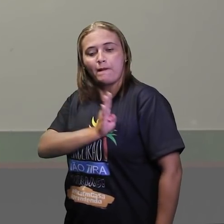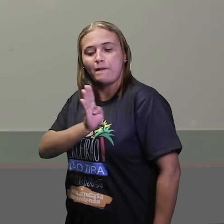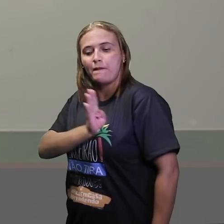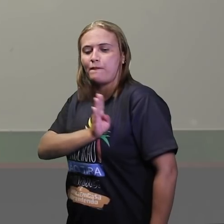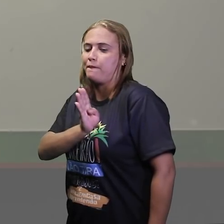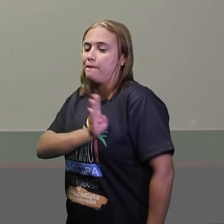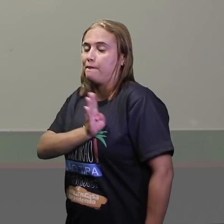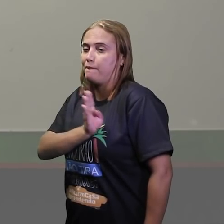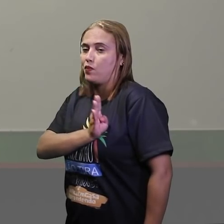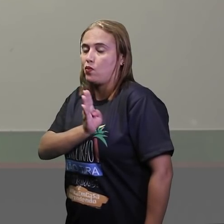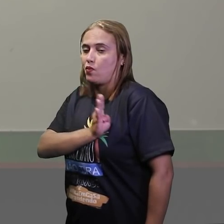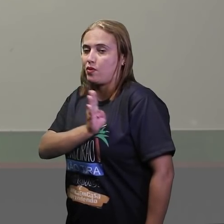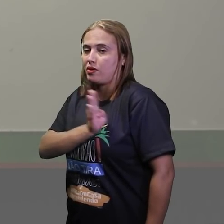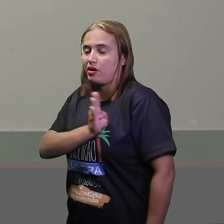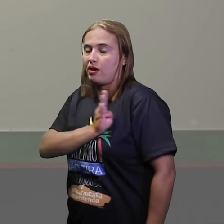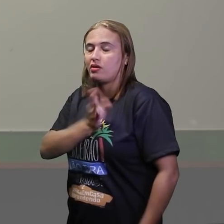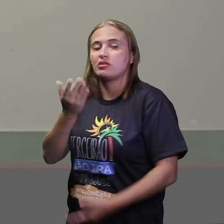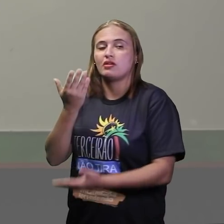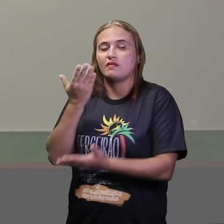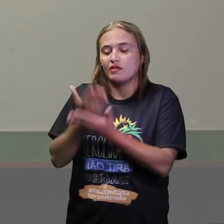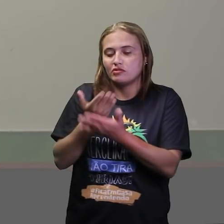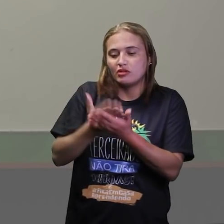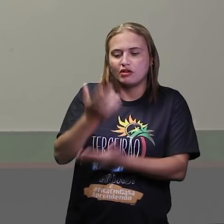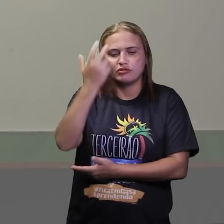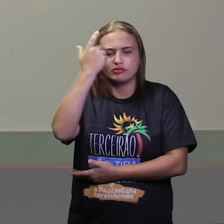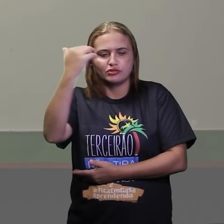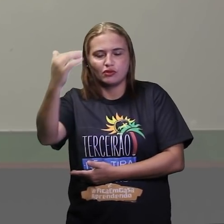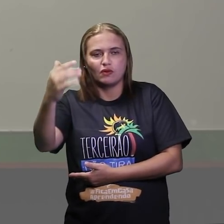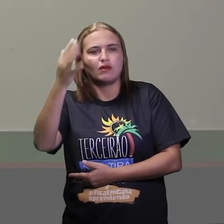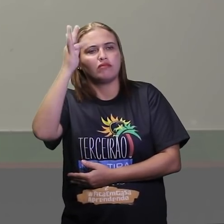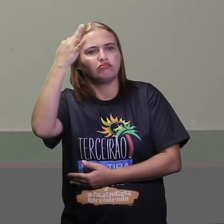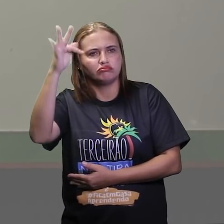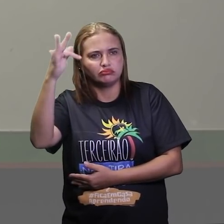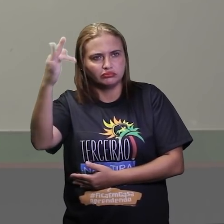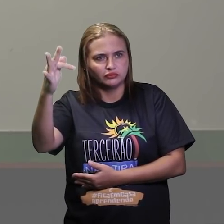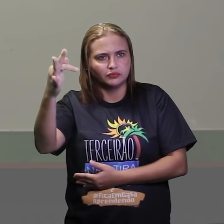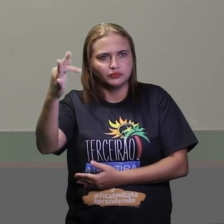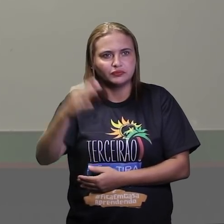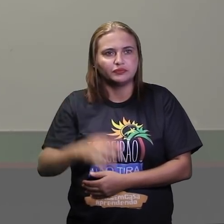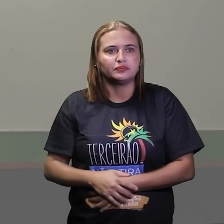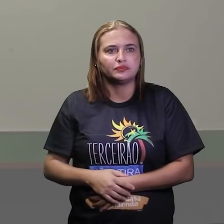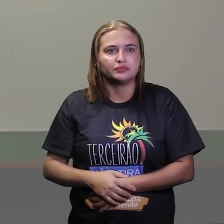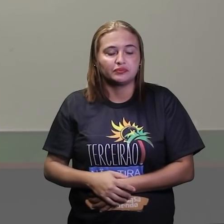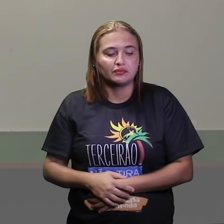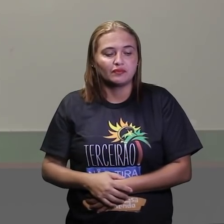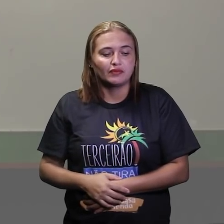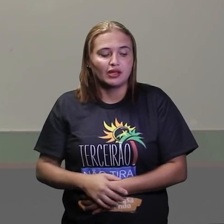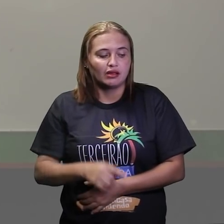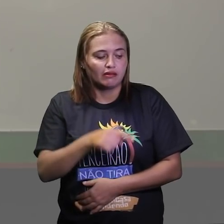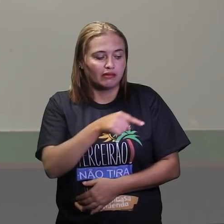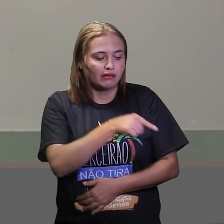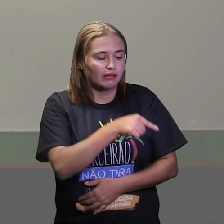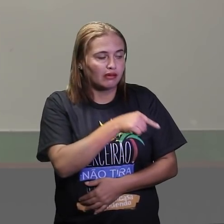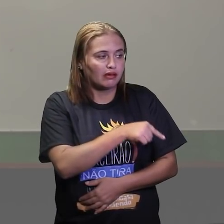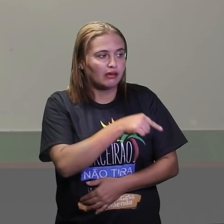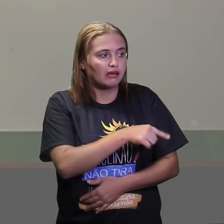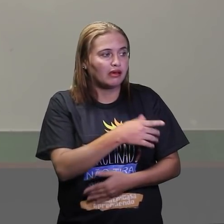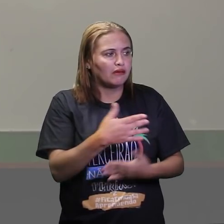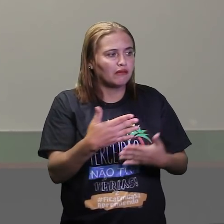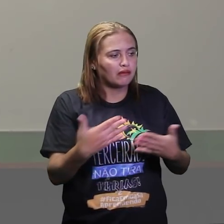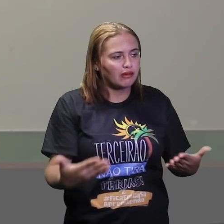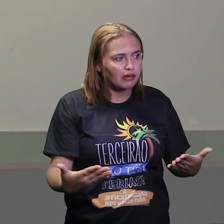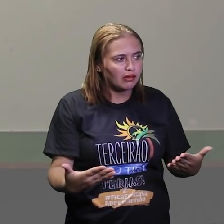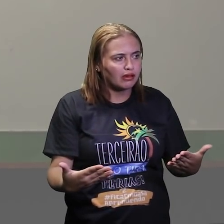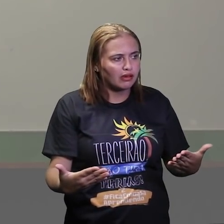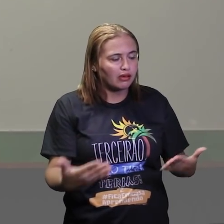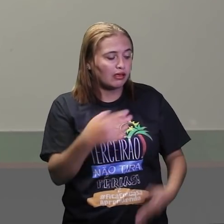ajudar muito. Vai te ajudar em história, sociologia, filosofia, em tudo. Se é absolutismo, é nobre. Tá? Olha, essa